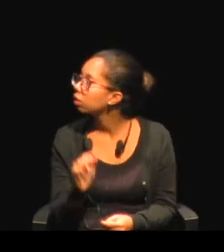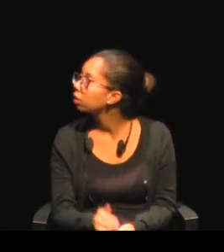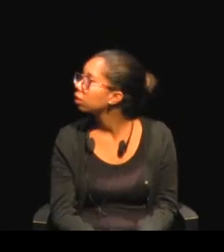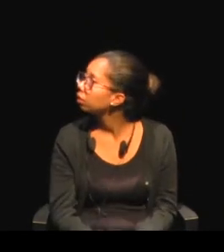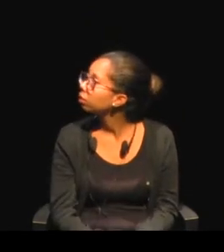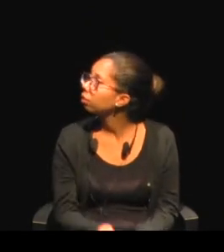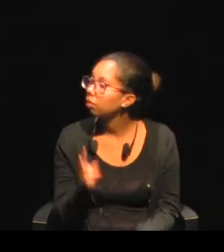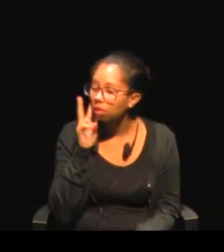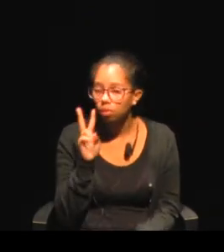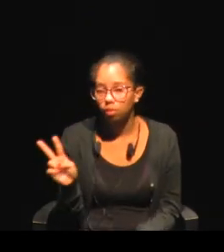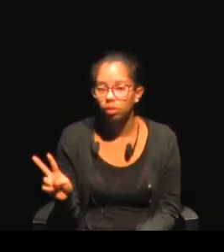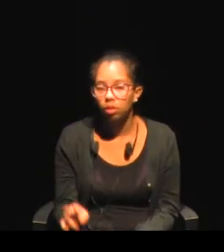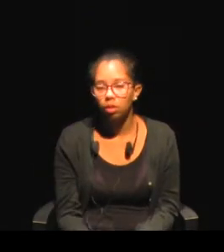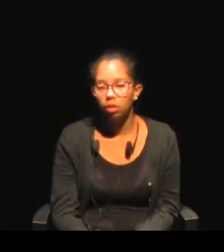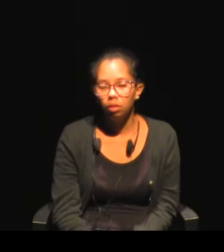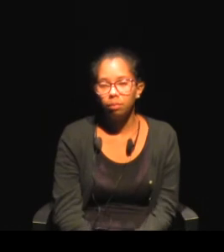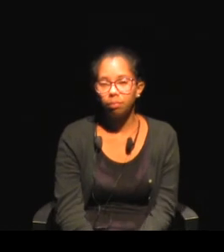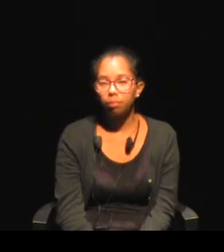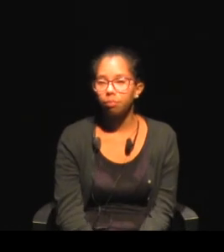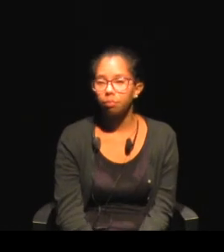mostra um mapa que